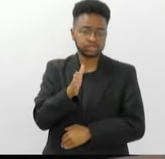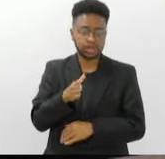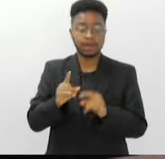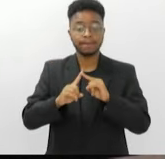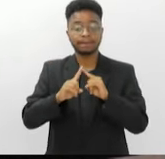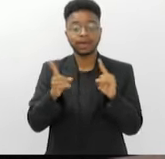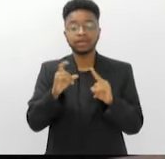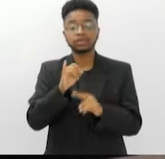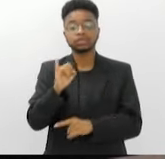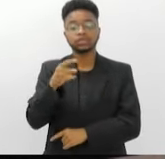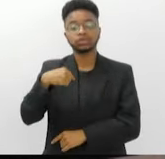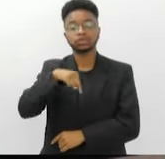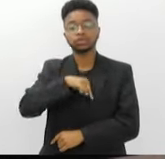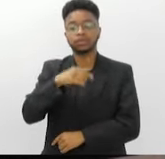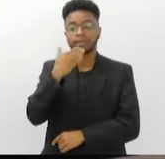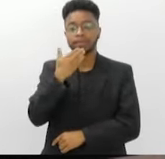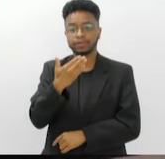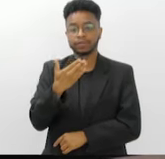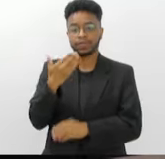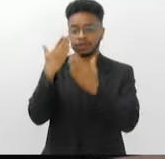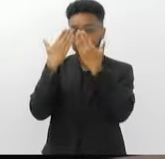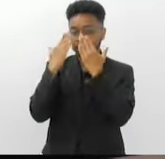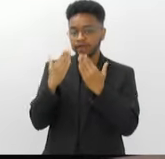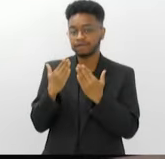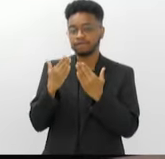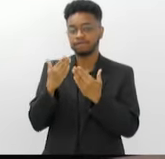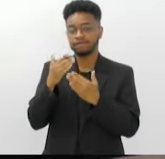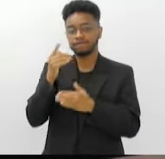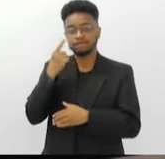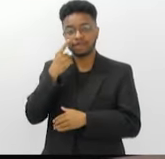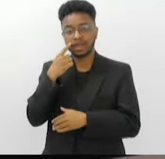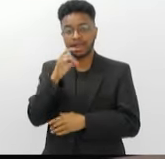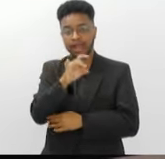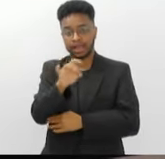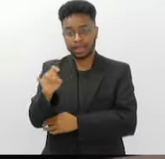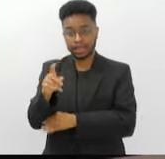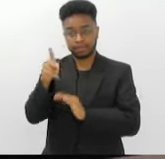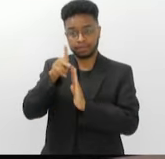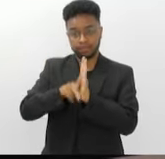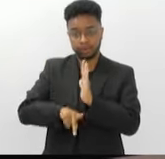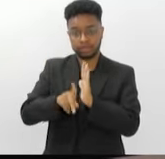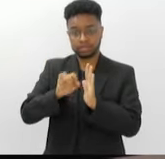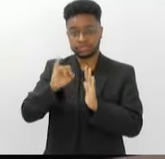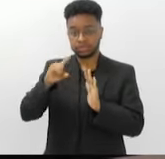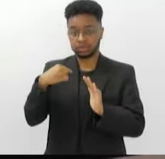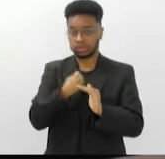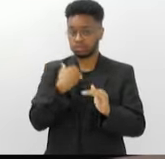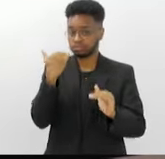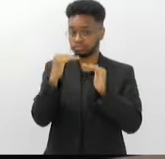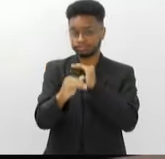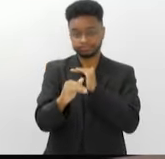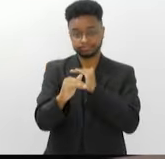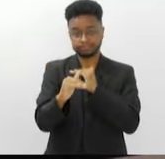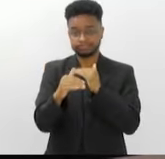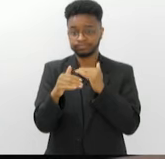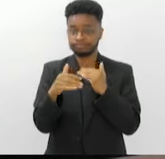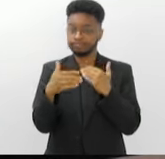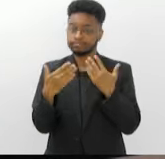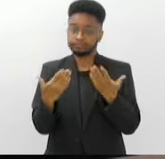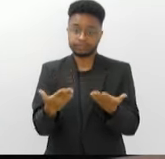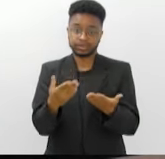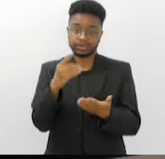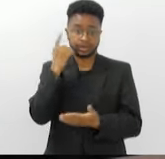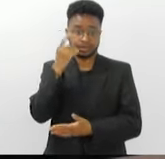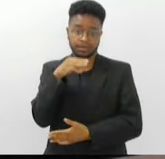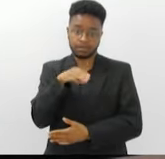nós formos pedir verificação para cada projeto que a gente discorda, isso vai gerar, deputado Márcio Gualberto,